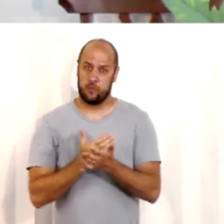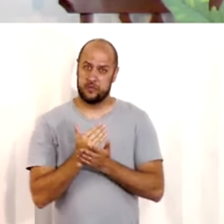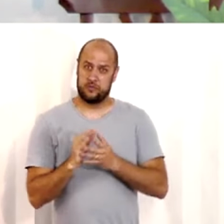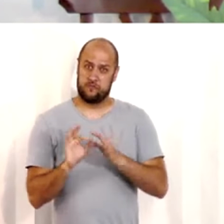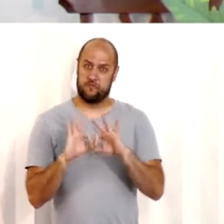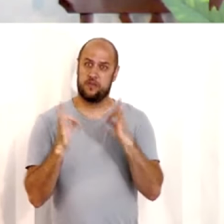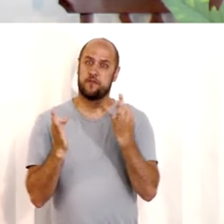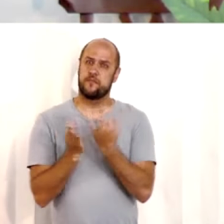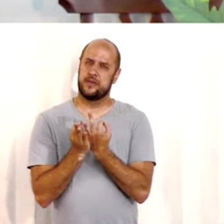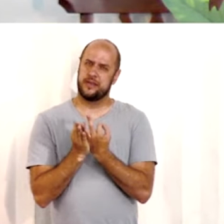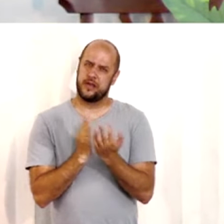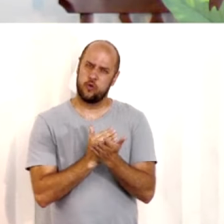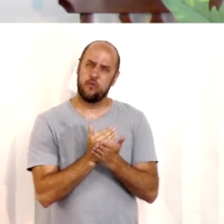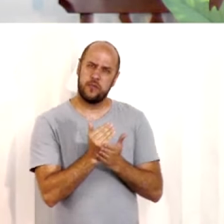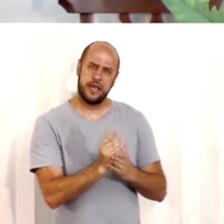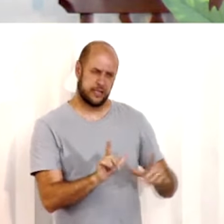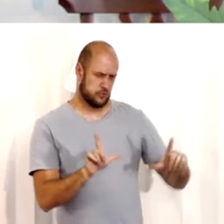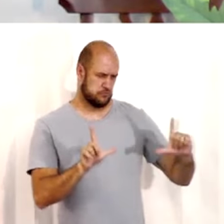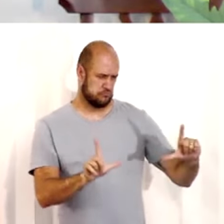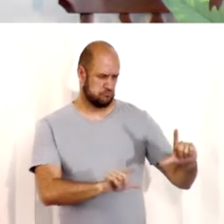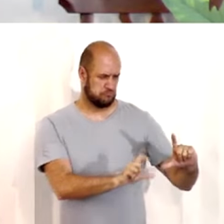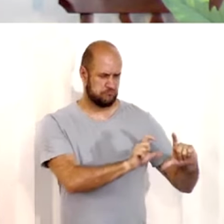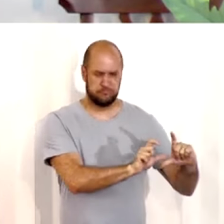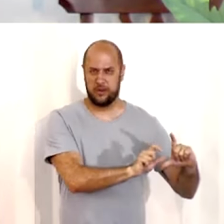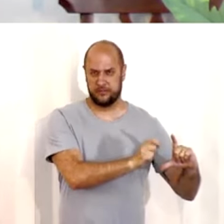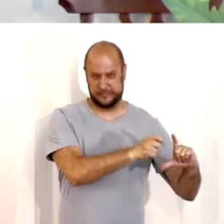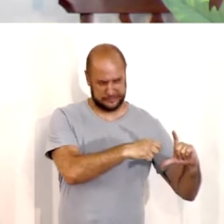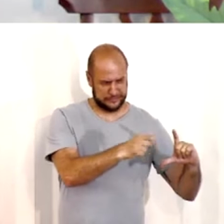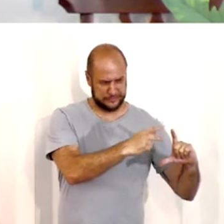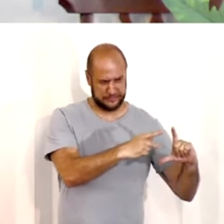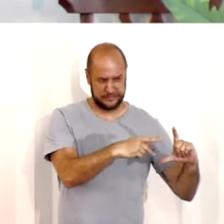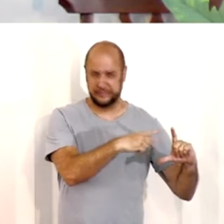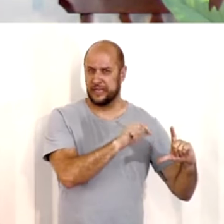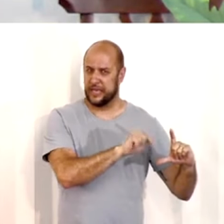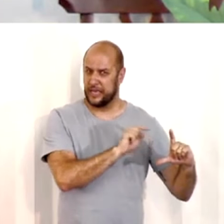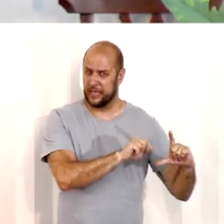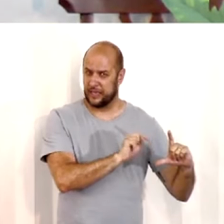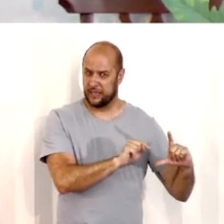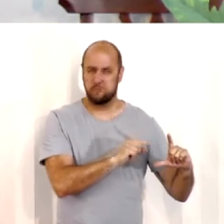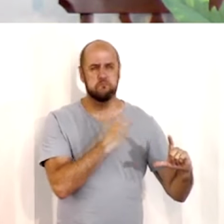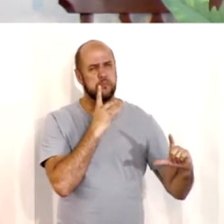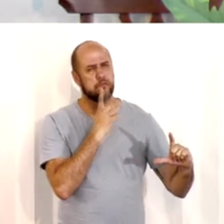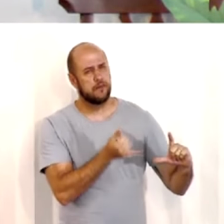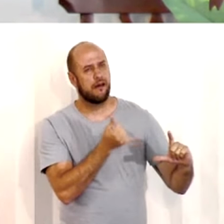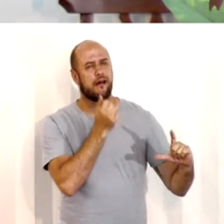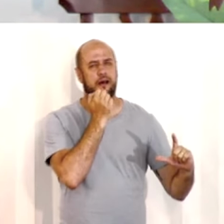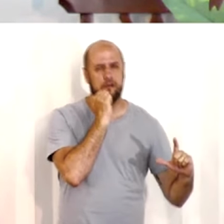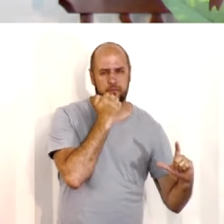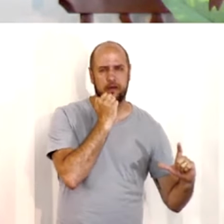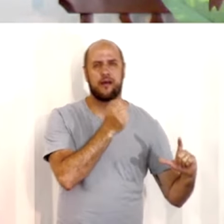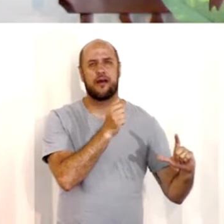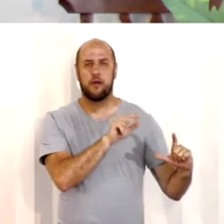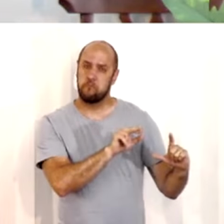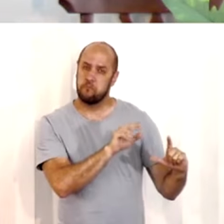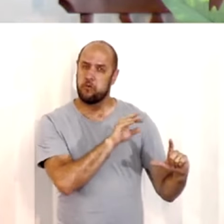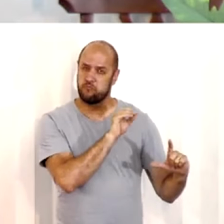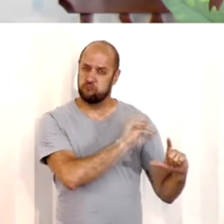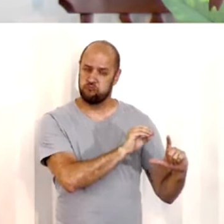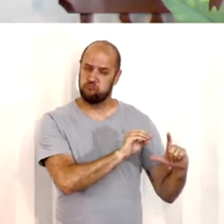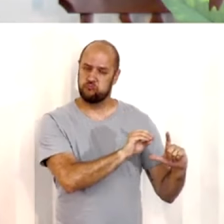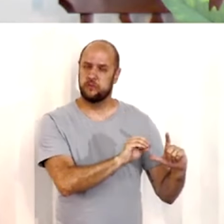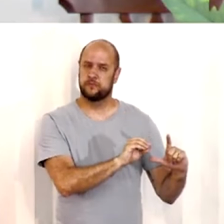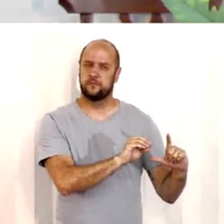no começo do caminho, lá embaixo, se possível, desenha papai, mamãe, irmãos, irmãs. E ao